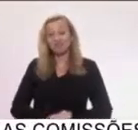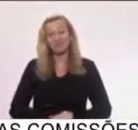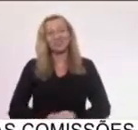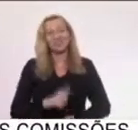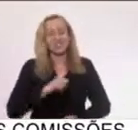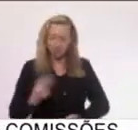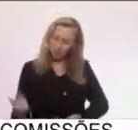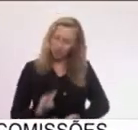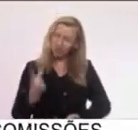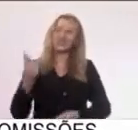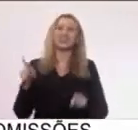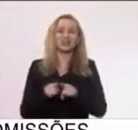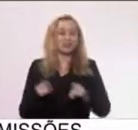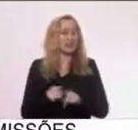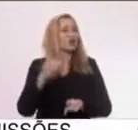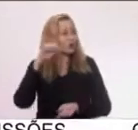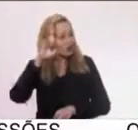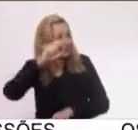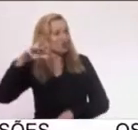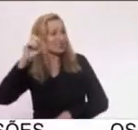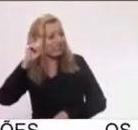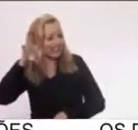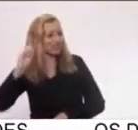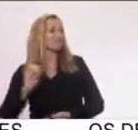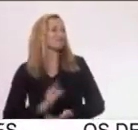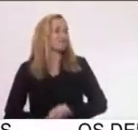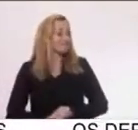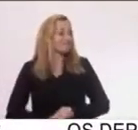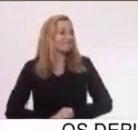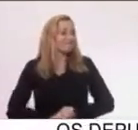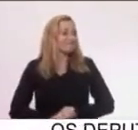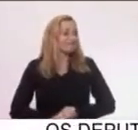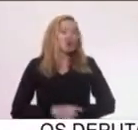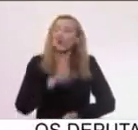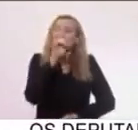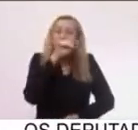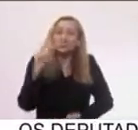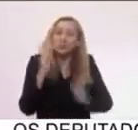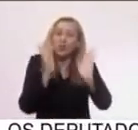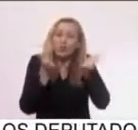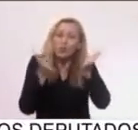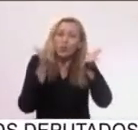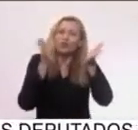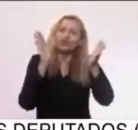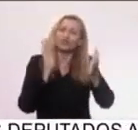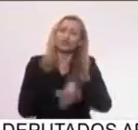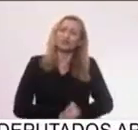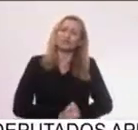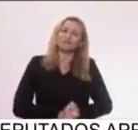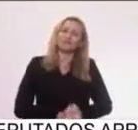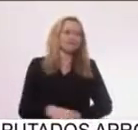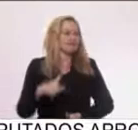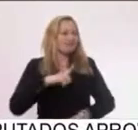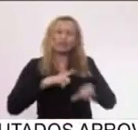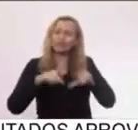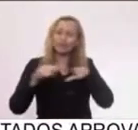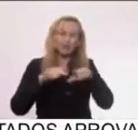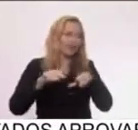temos que valorizar também, Coronel Salema, que os garis, num dia como hoje, têm o